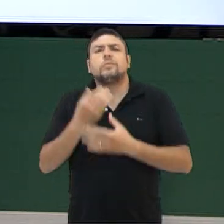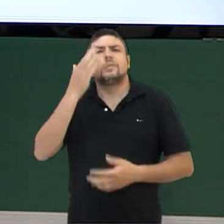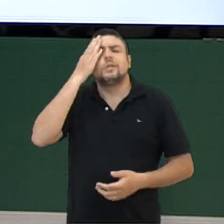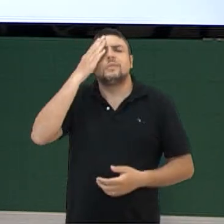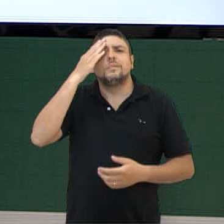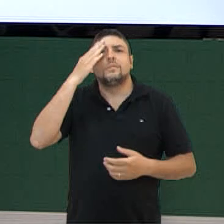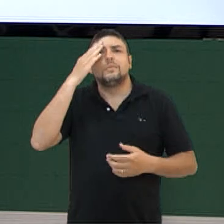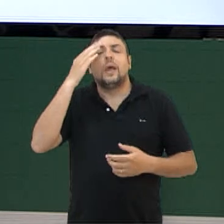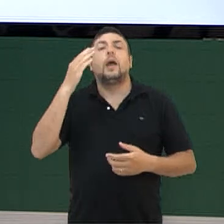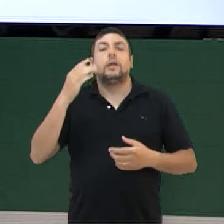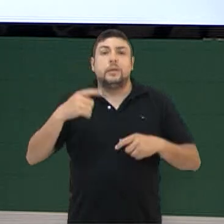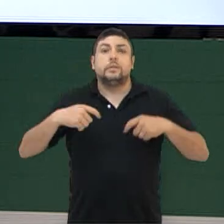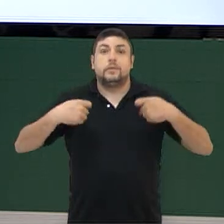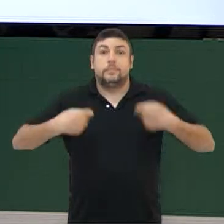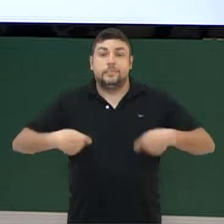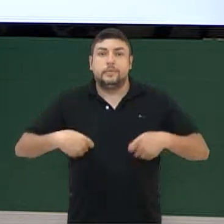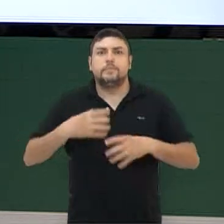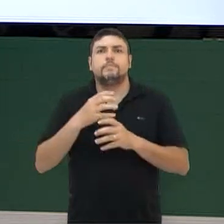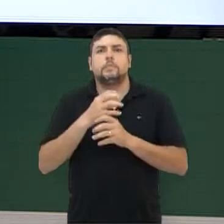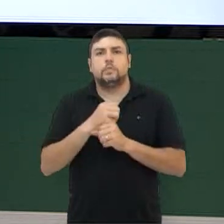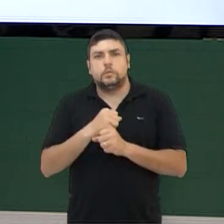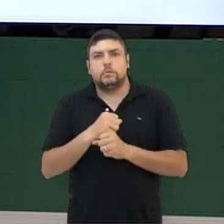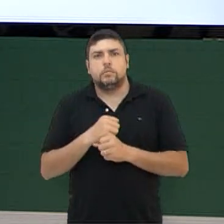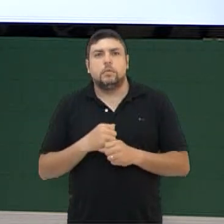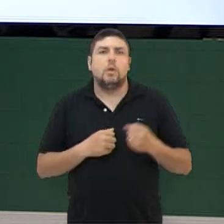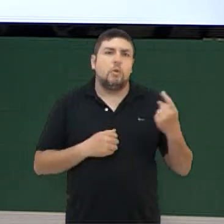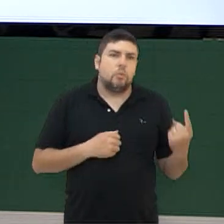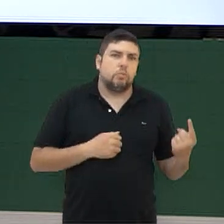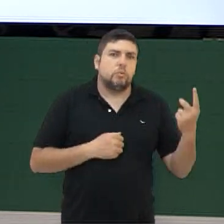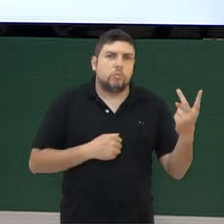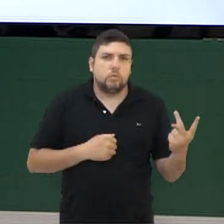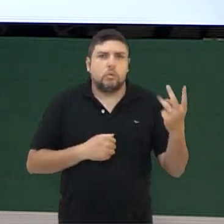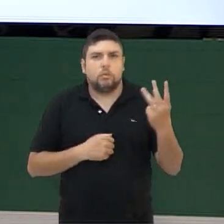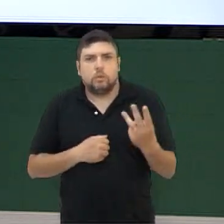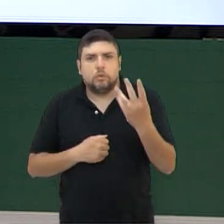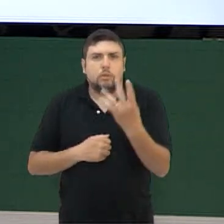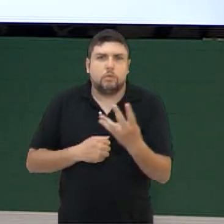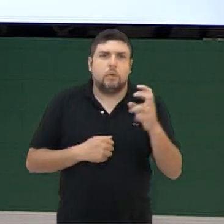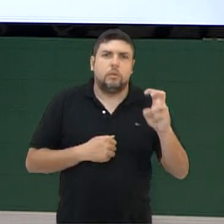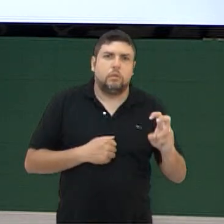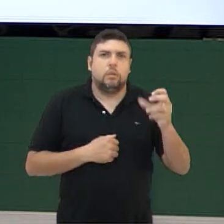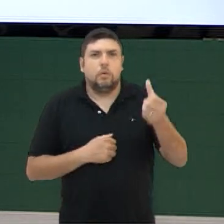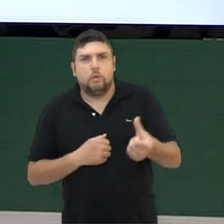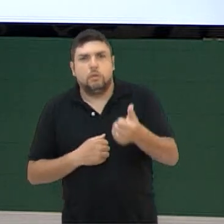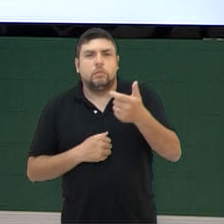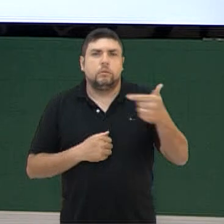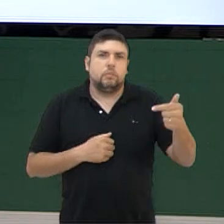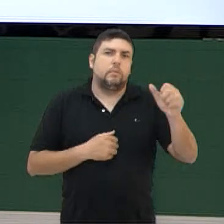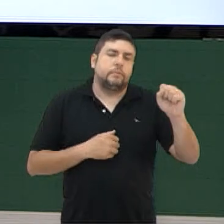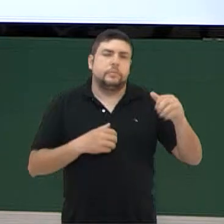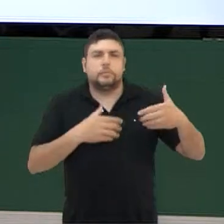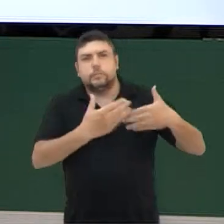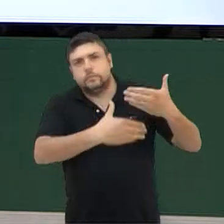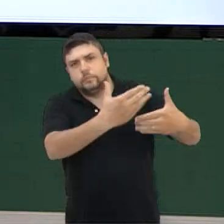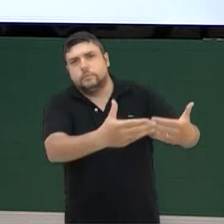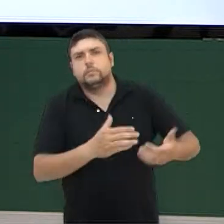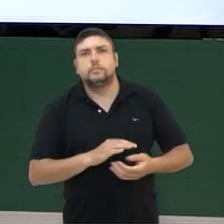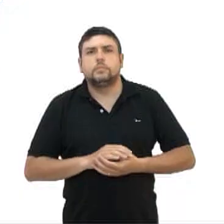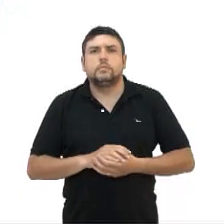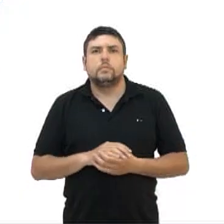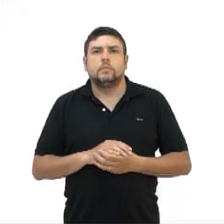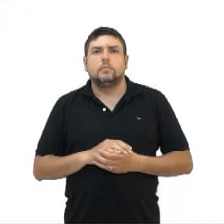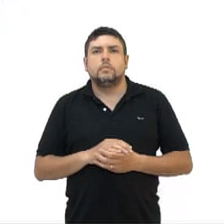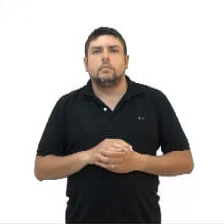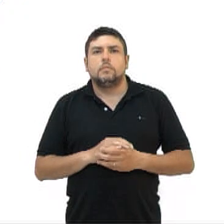de contar. Então, começou a haver a contagem. 1, 2, 3, 4, 5, 6 e assim por diante. Com o tempo,